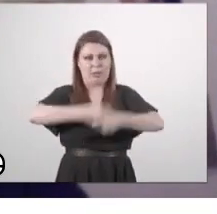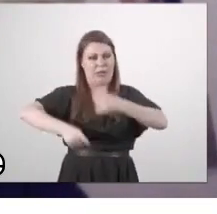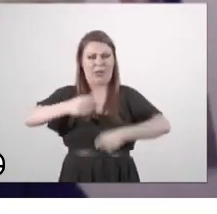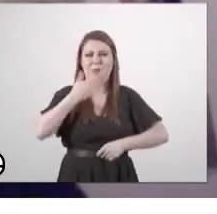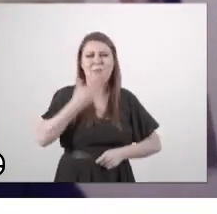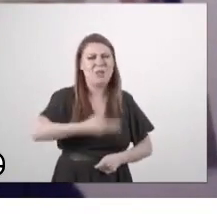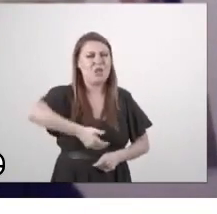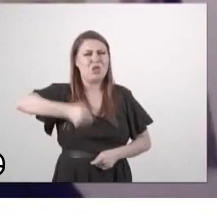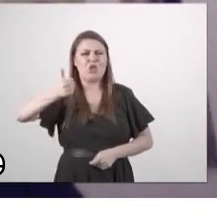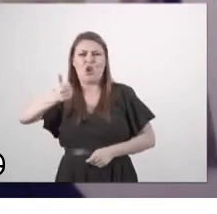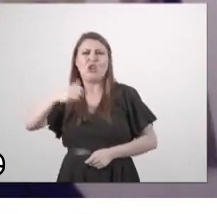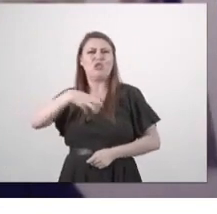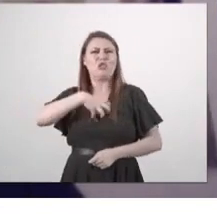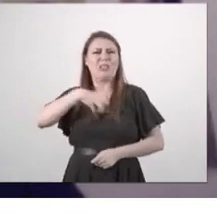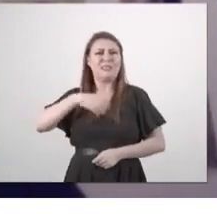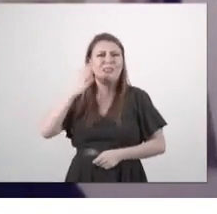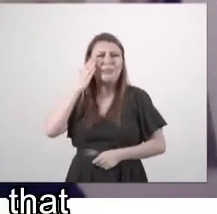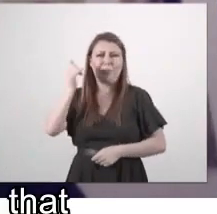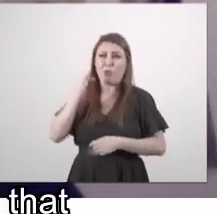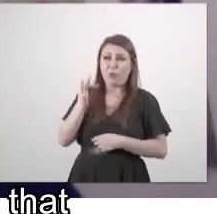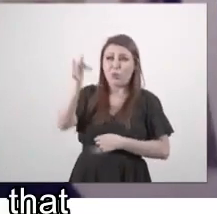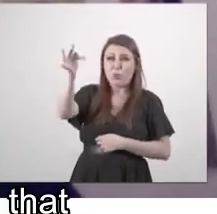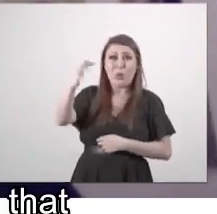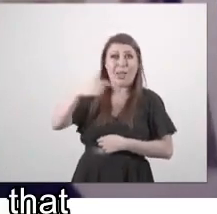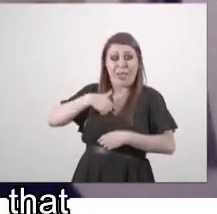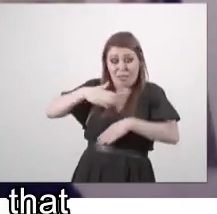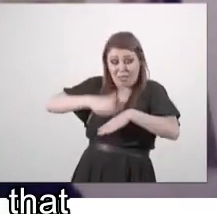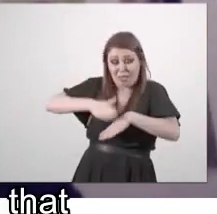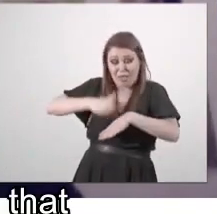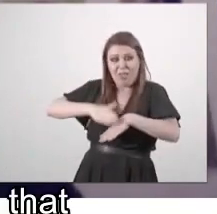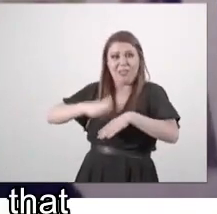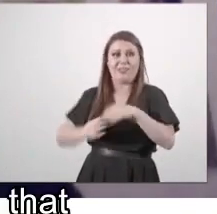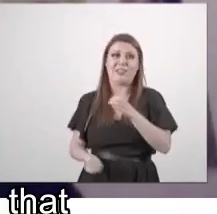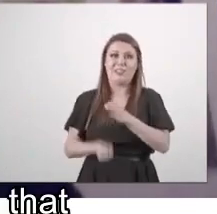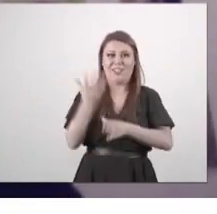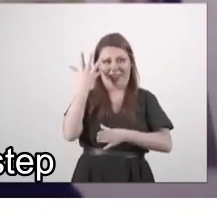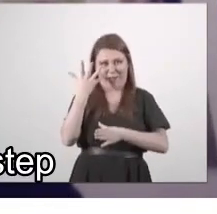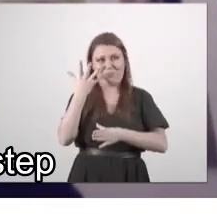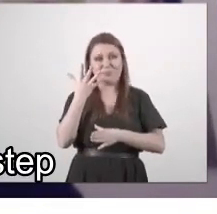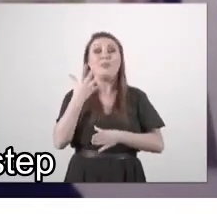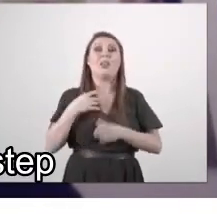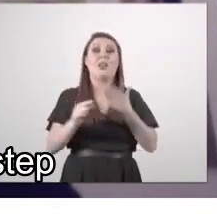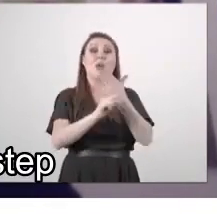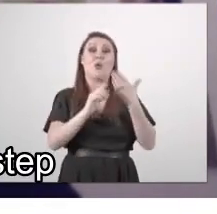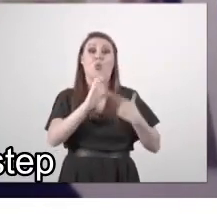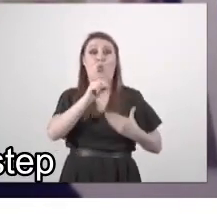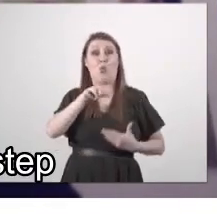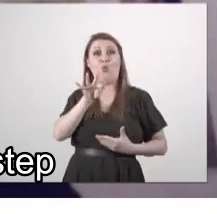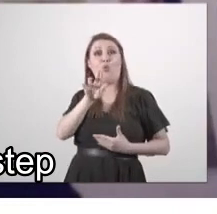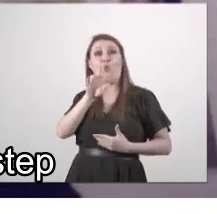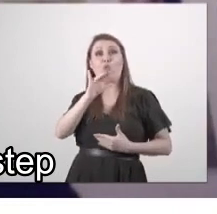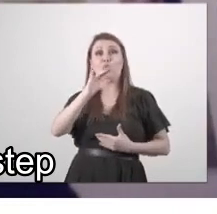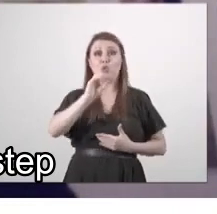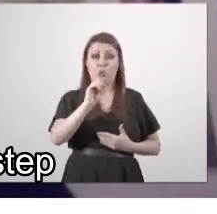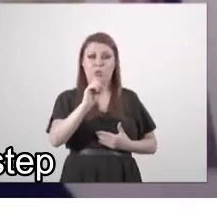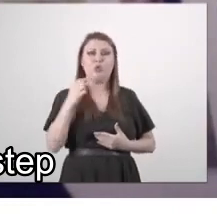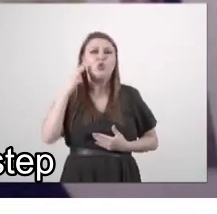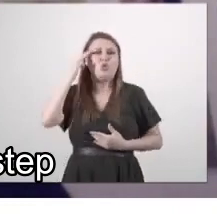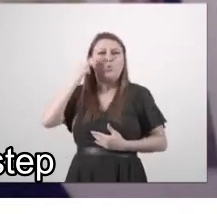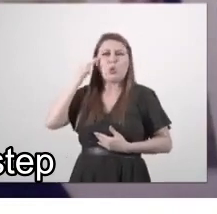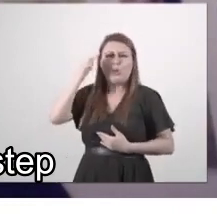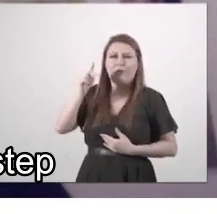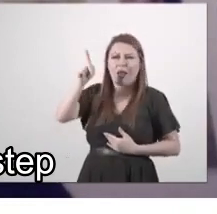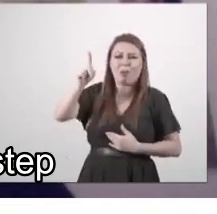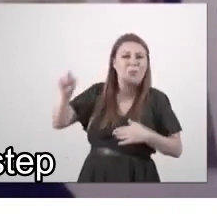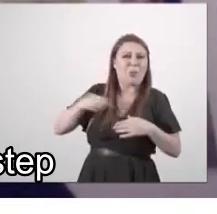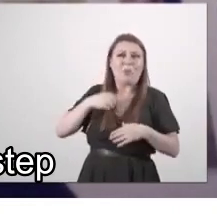o futuro é criá-lo. Confúcio complementa essa ideia, dizendo que sonhar com o impossível é o primeiro